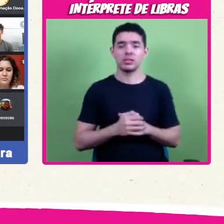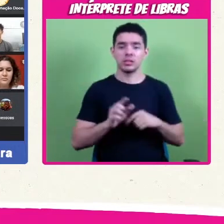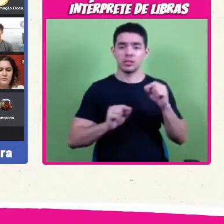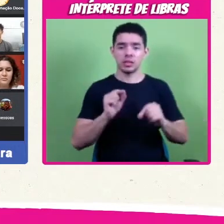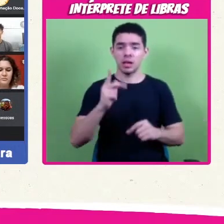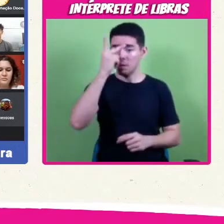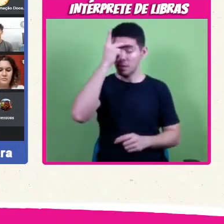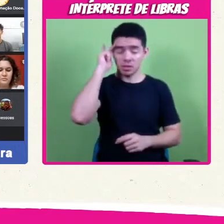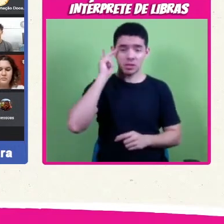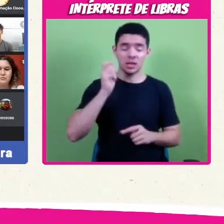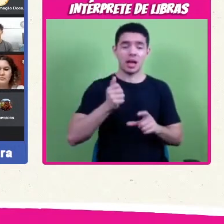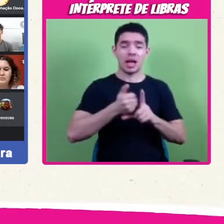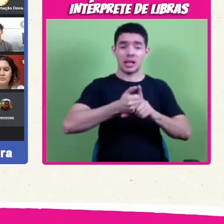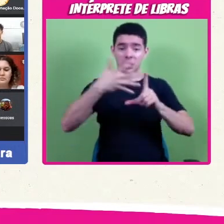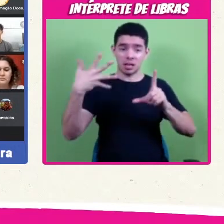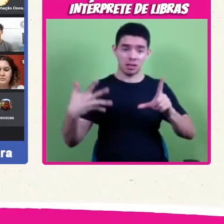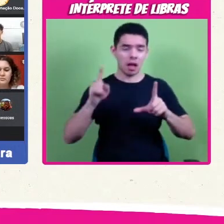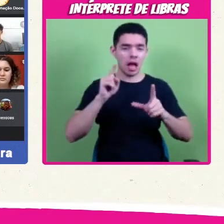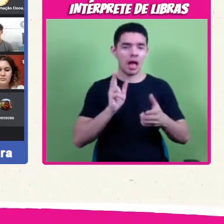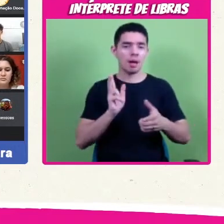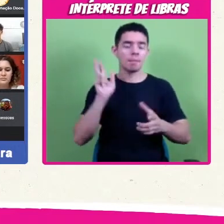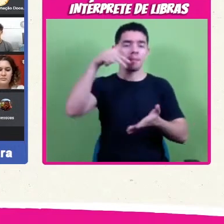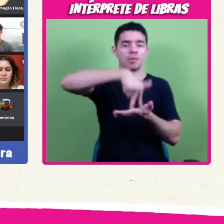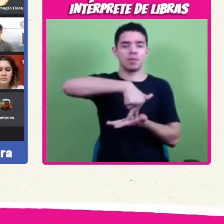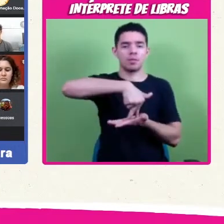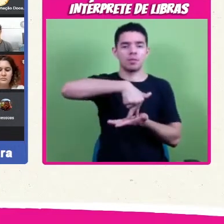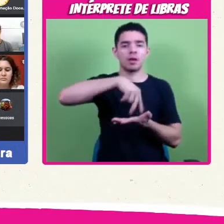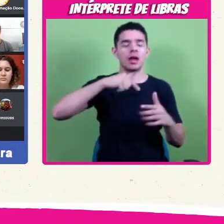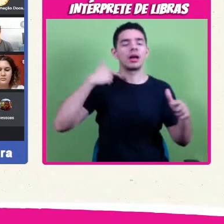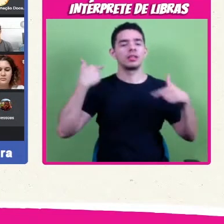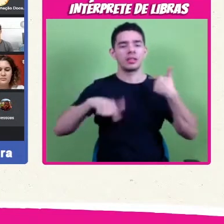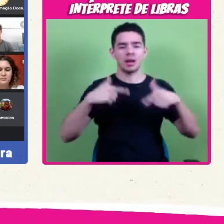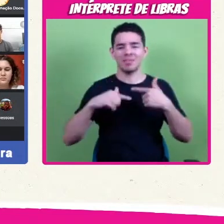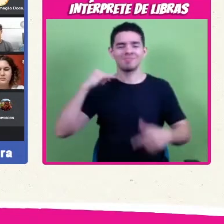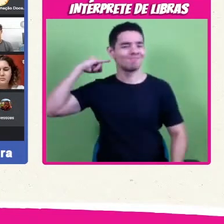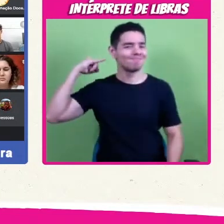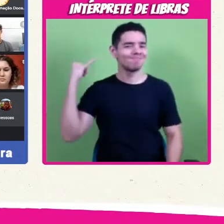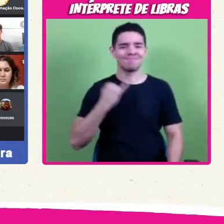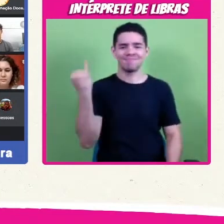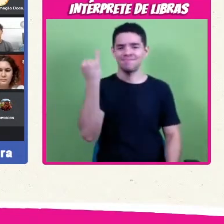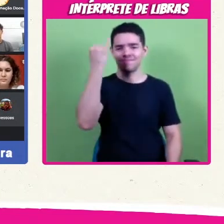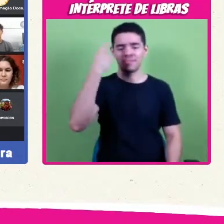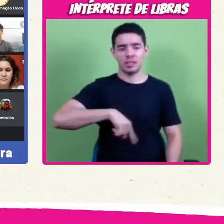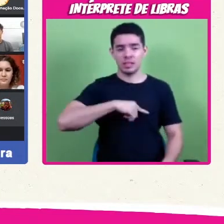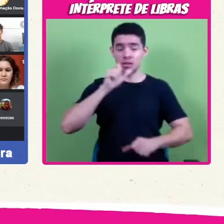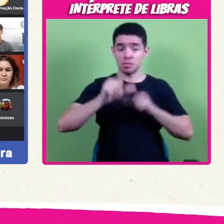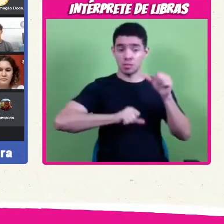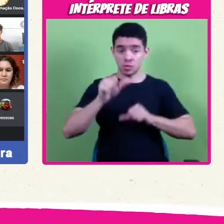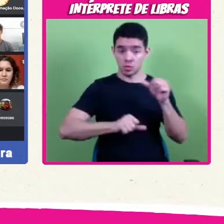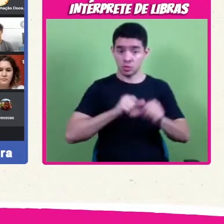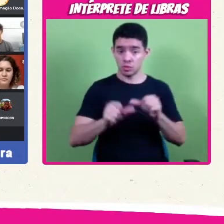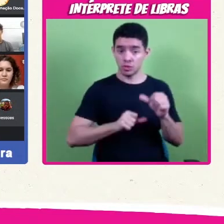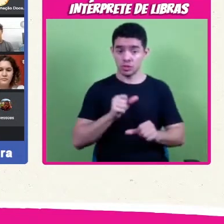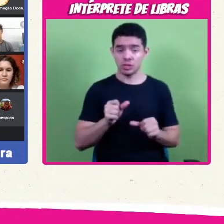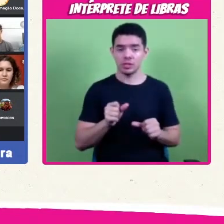pessoas LGBTQIA+, são protagonistas, é o trabalho fundamental para que a gente mude, essencialmente,